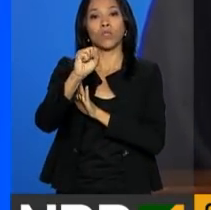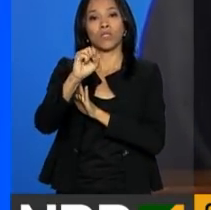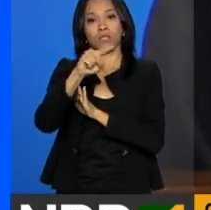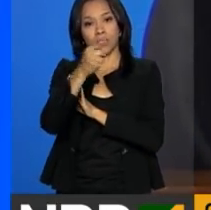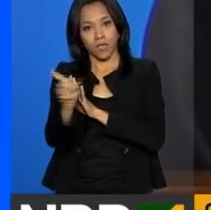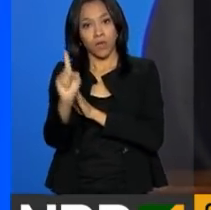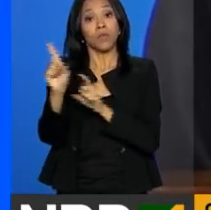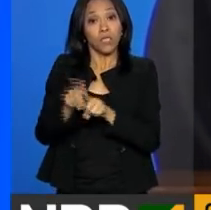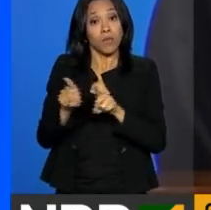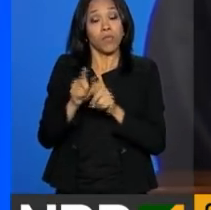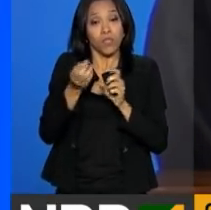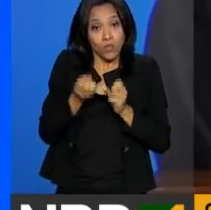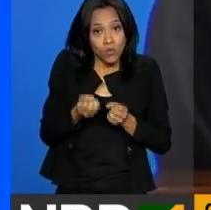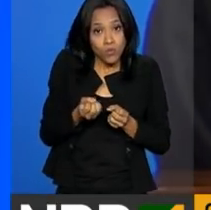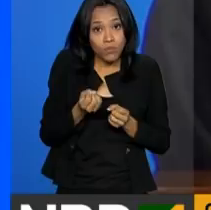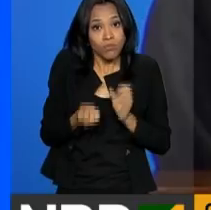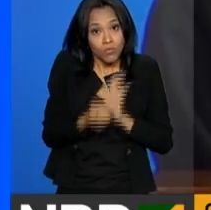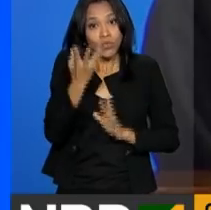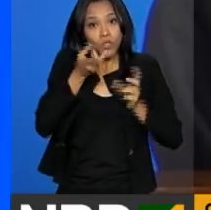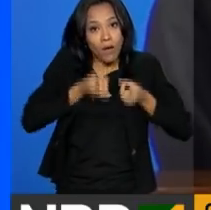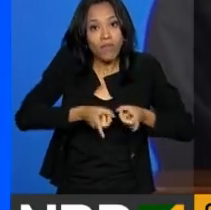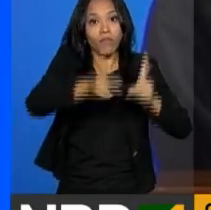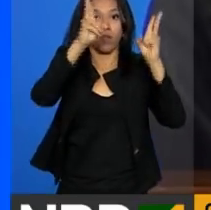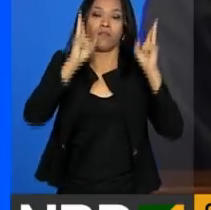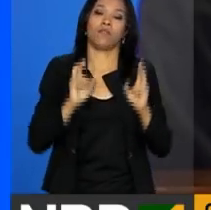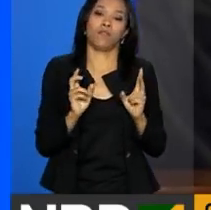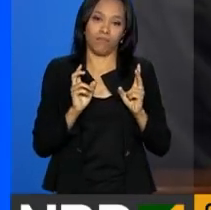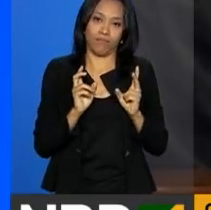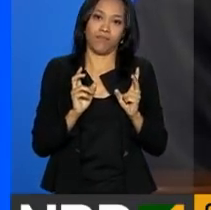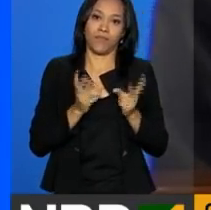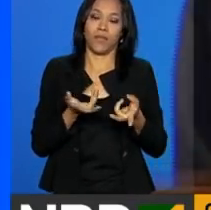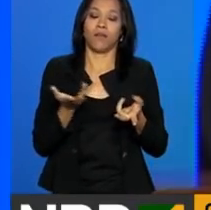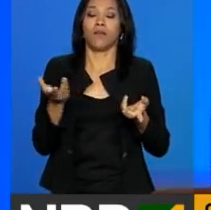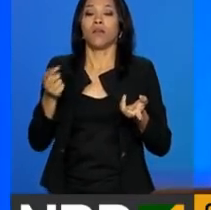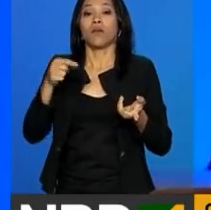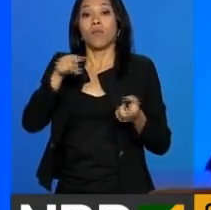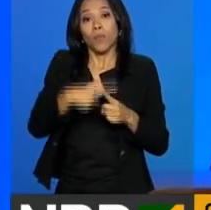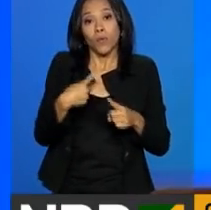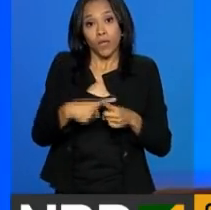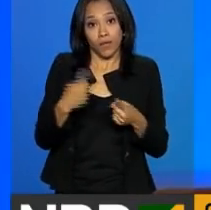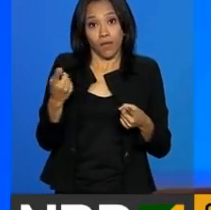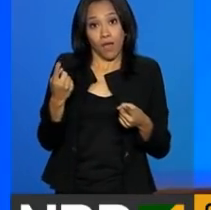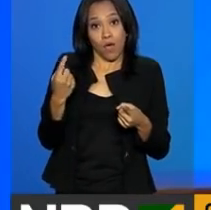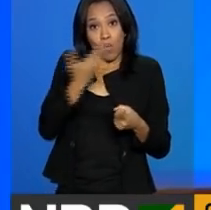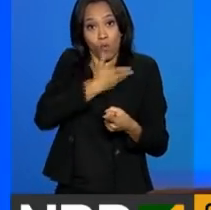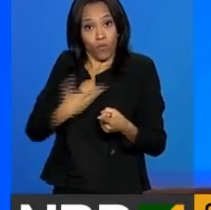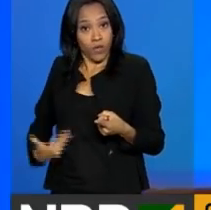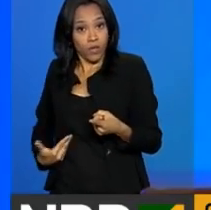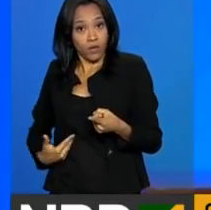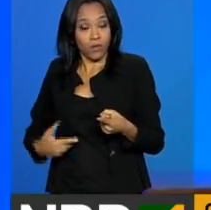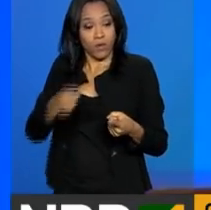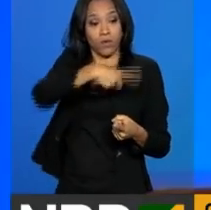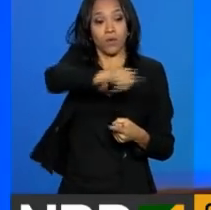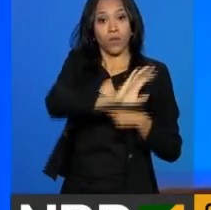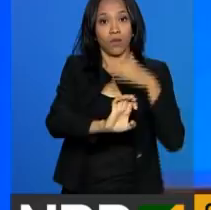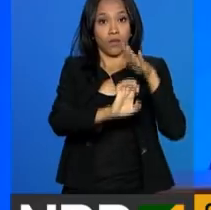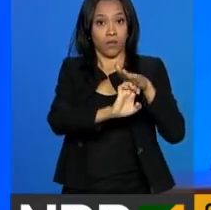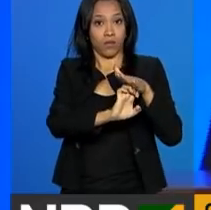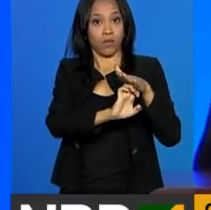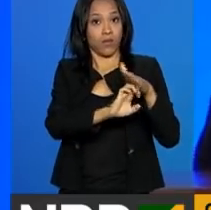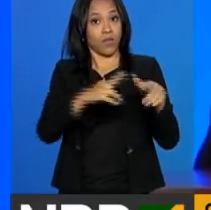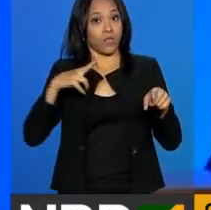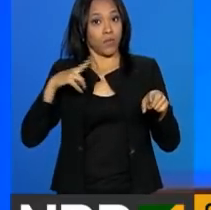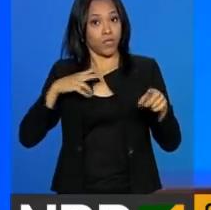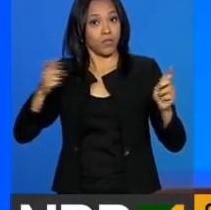não é para que a iniciativa privada de comum acordo com o poder público possa desenvolver o nosso país e